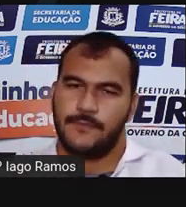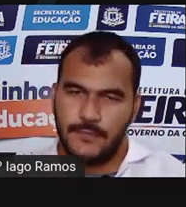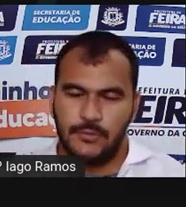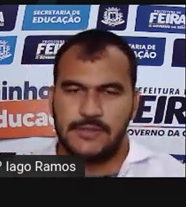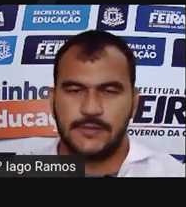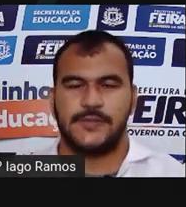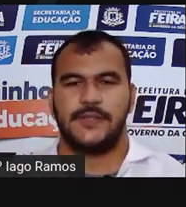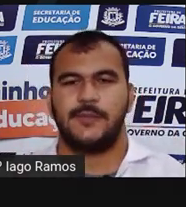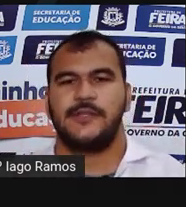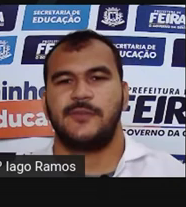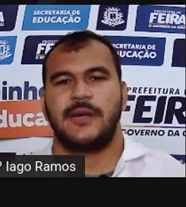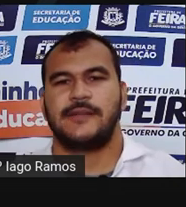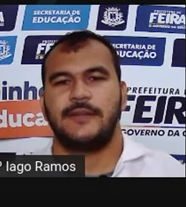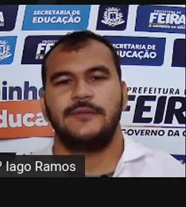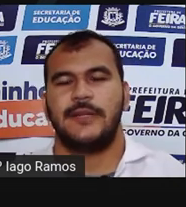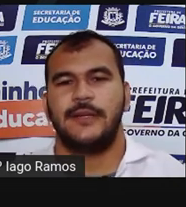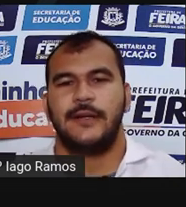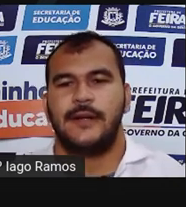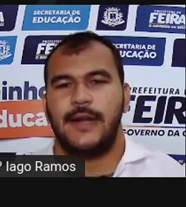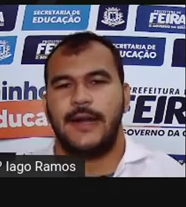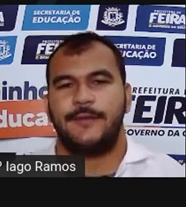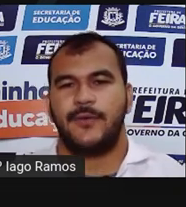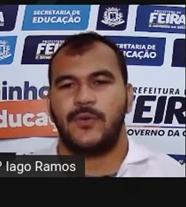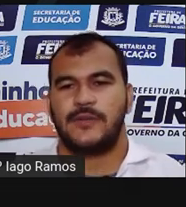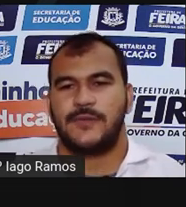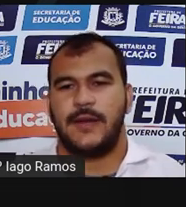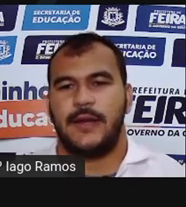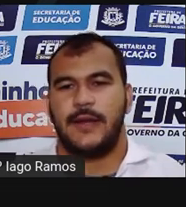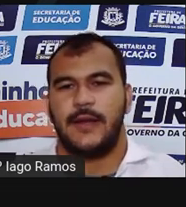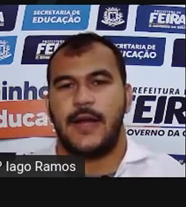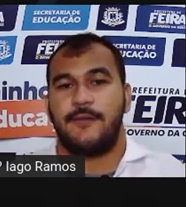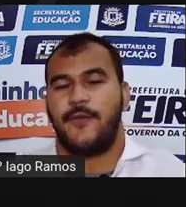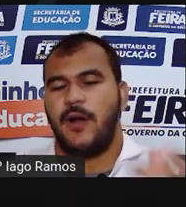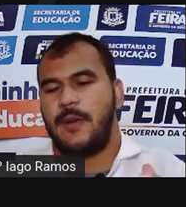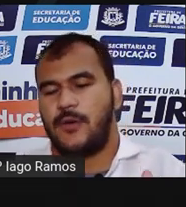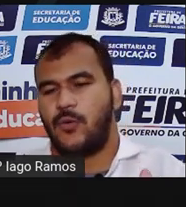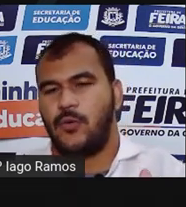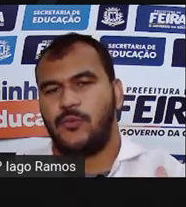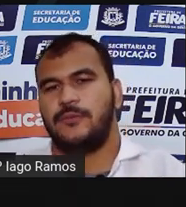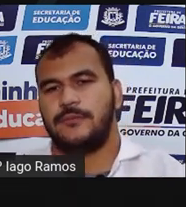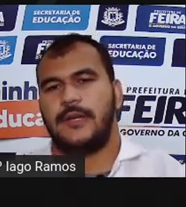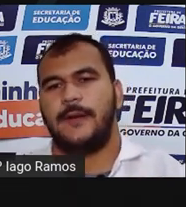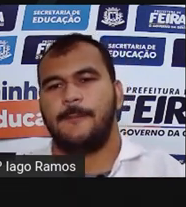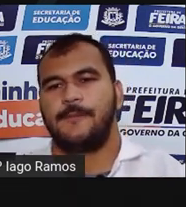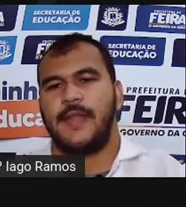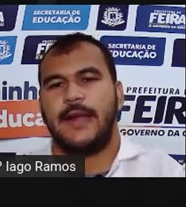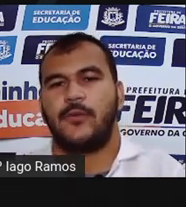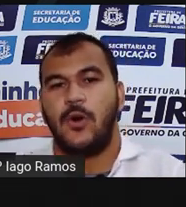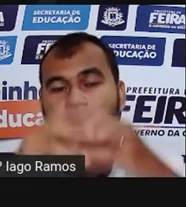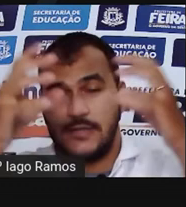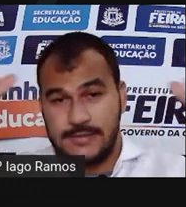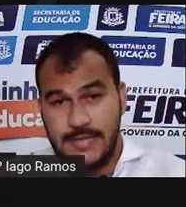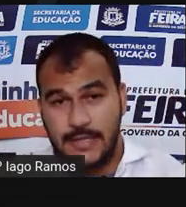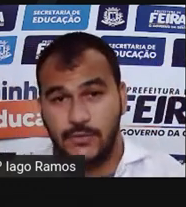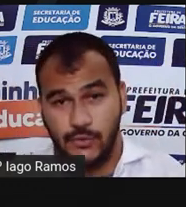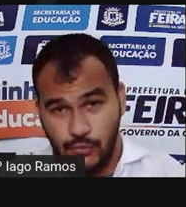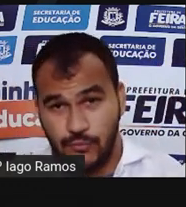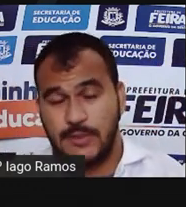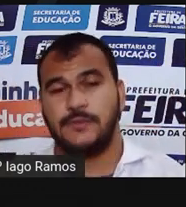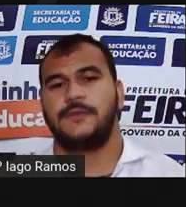numeração e eu pensava um sistema de numeração né É foram a forma como né eram